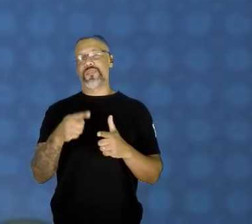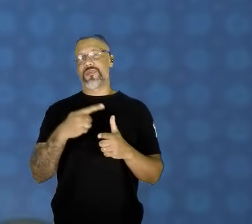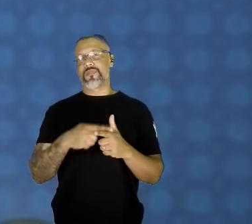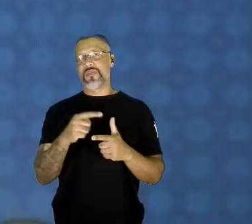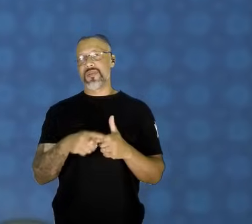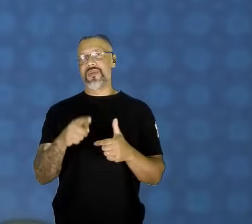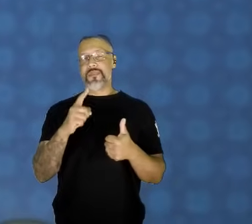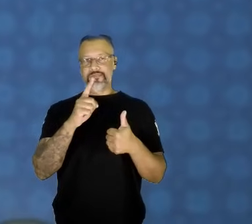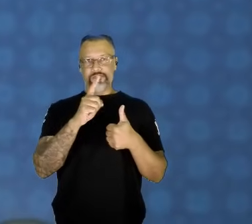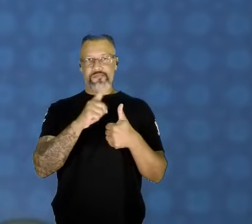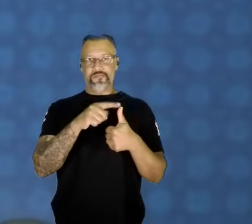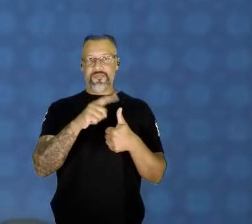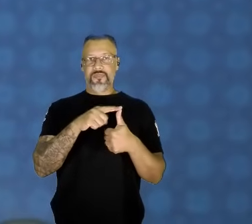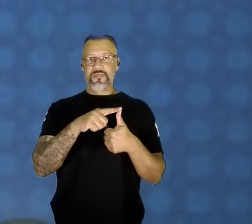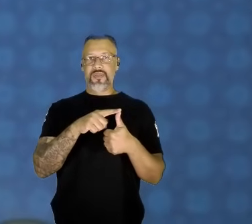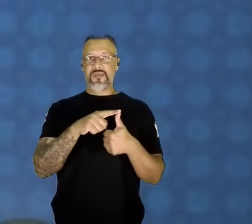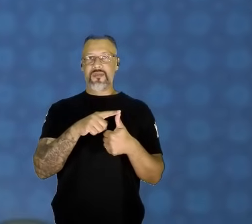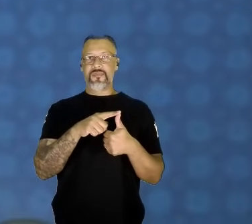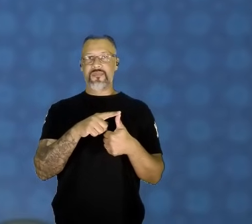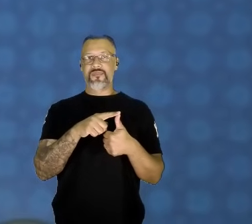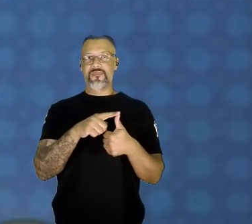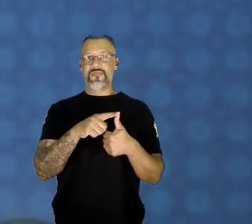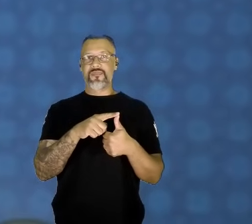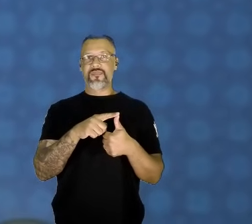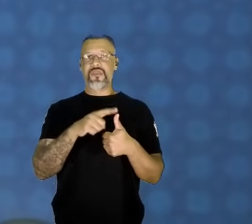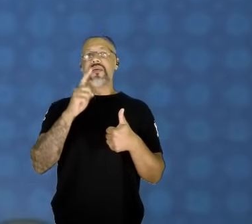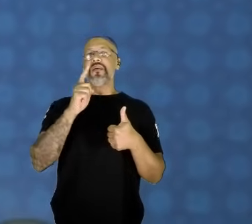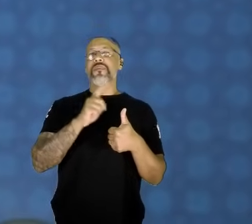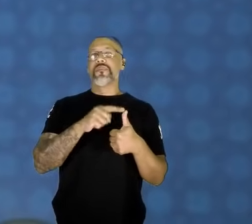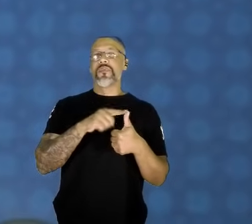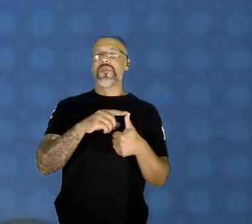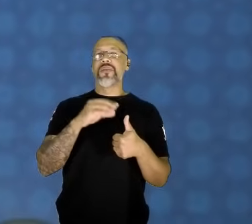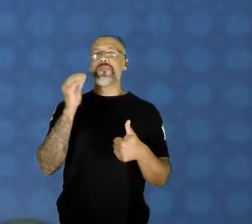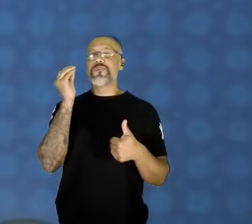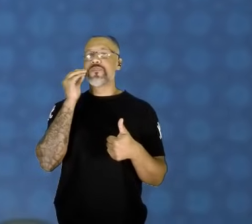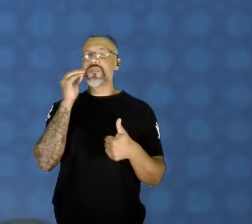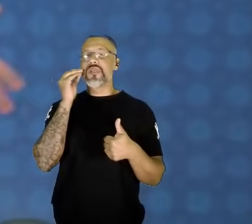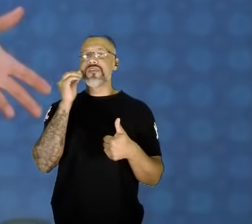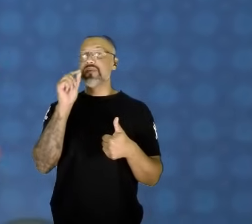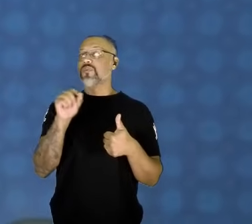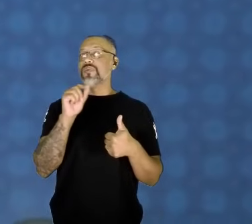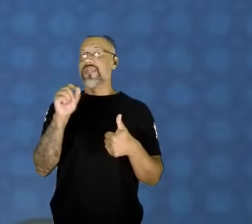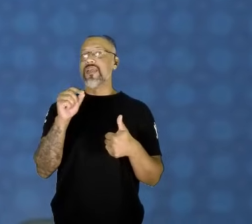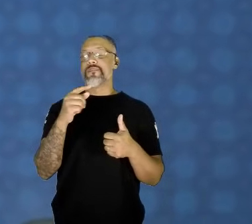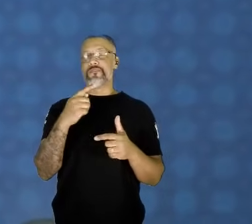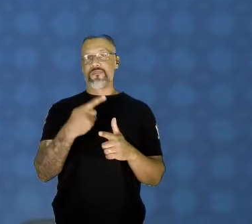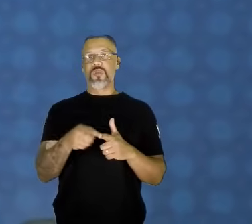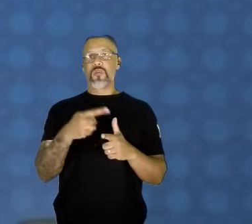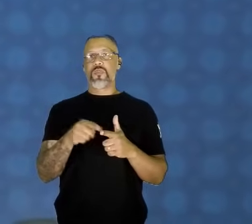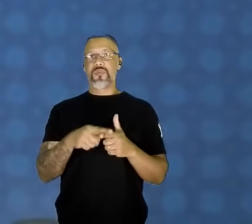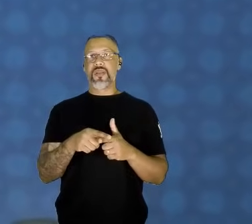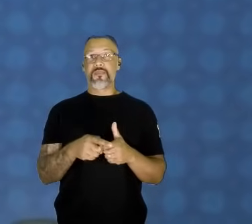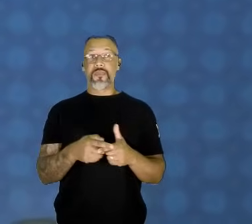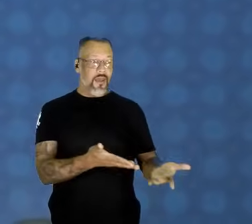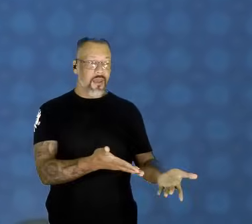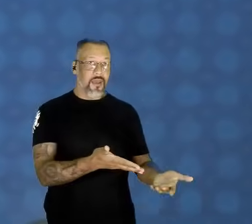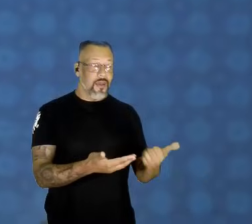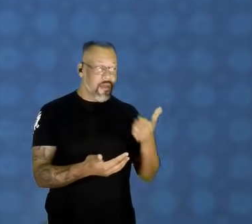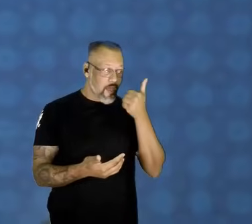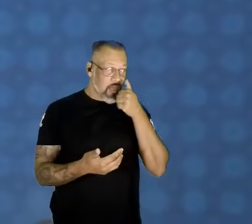O primeiro teste de uma fé irritantemente indesistível é o problema. Essa mulher tem um problema. A filha dela